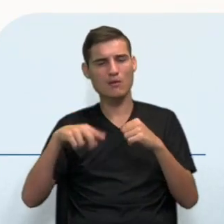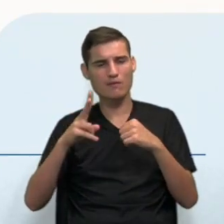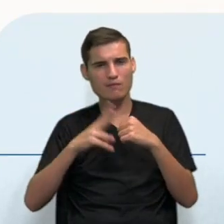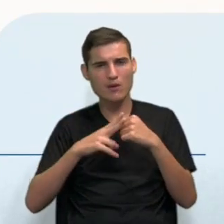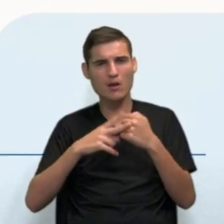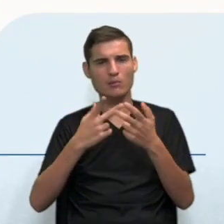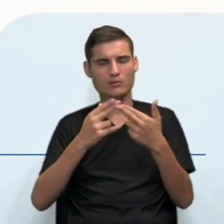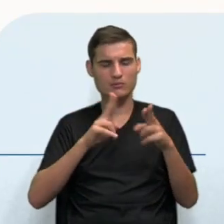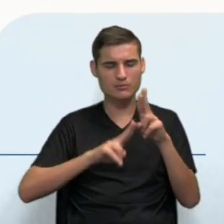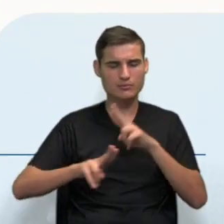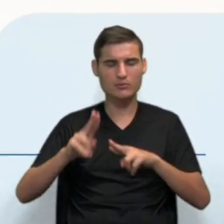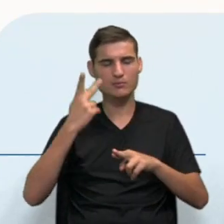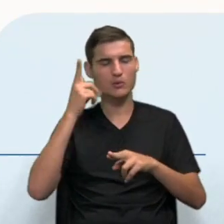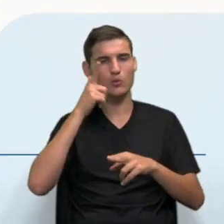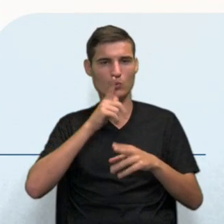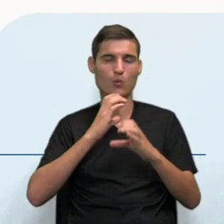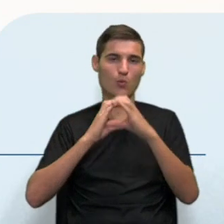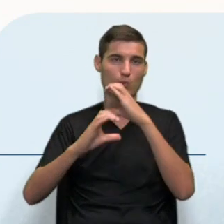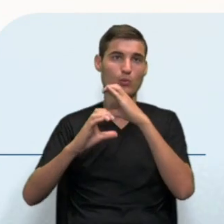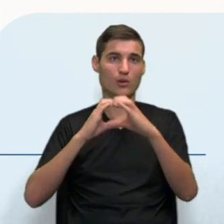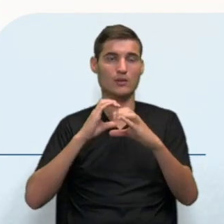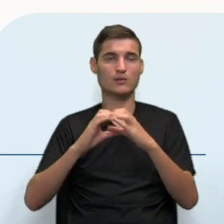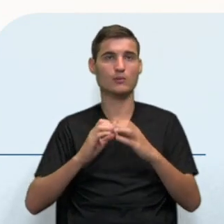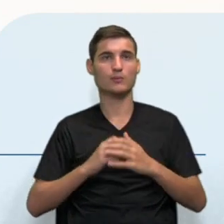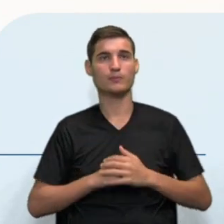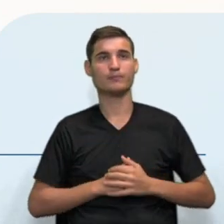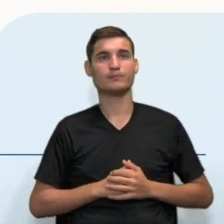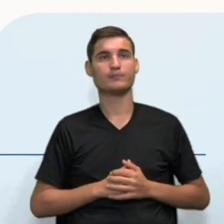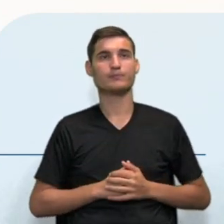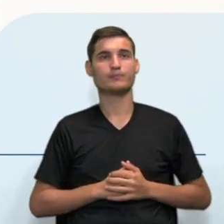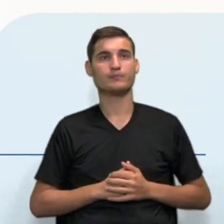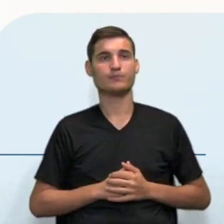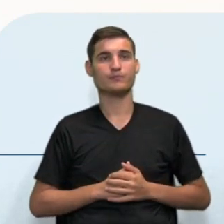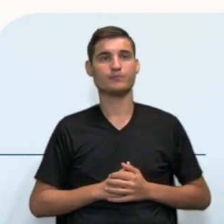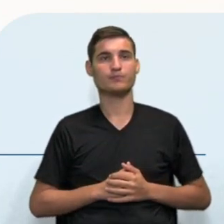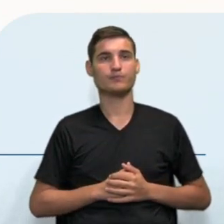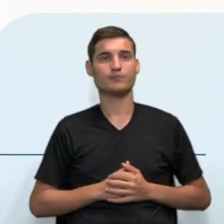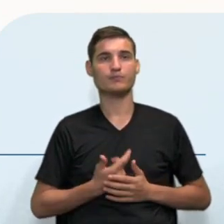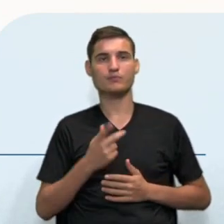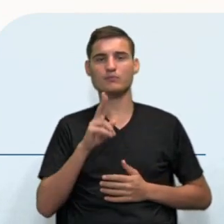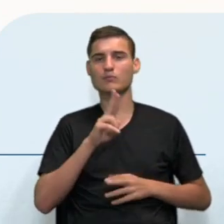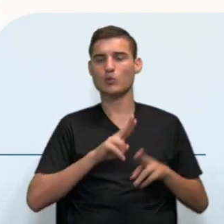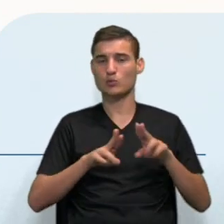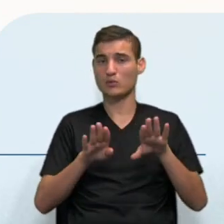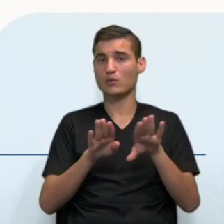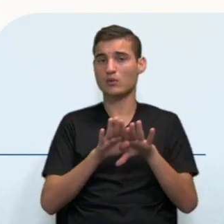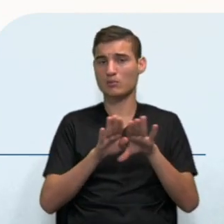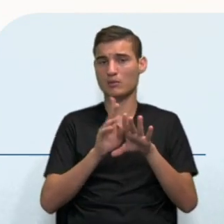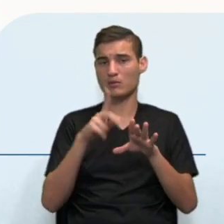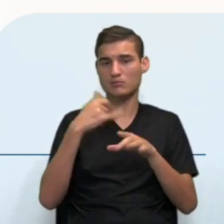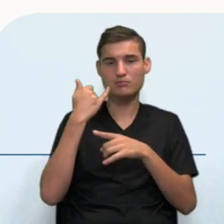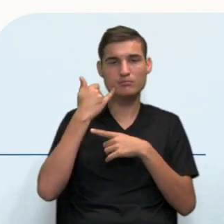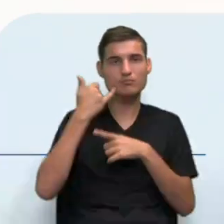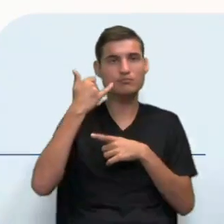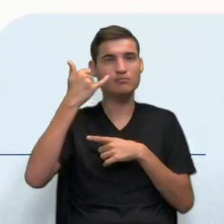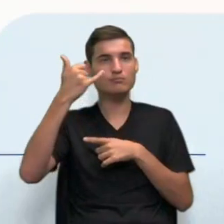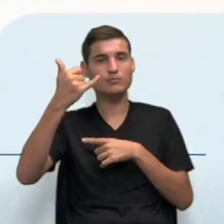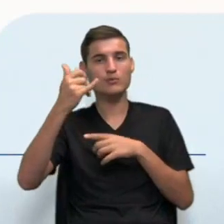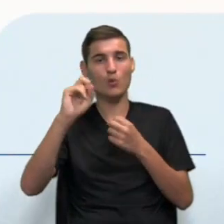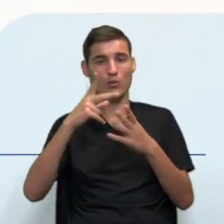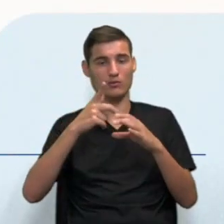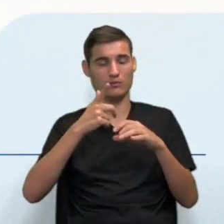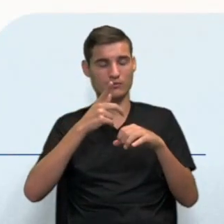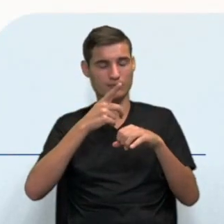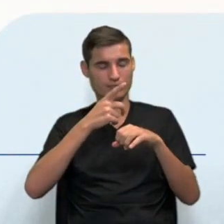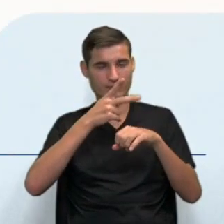para fazer essa comunicação verbal. A comunicação verbal pode ser uma videochamada. Aí a gente está fazendo uma